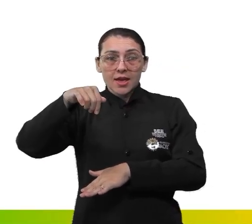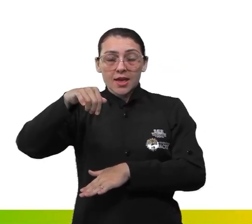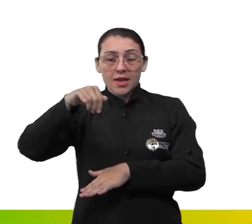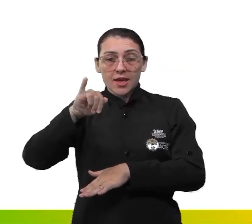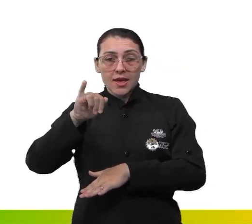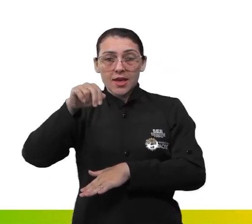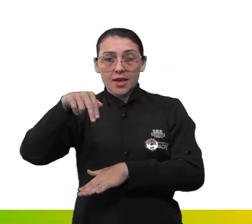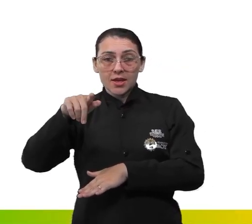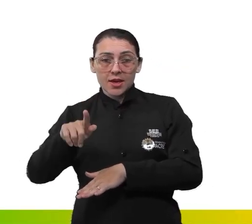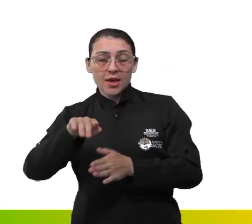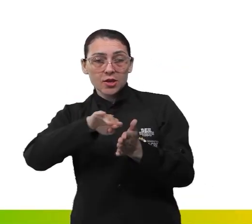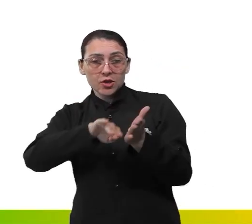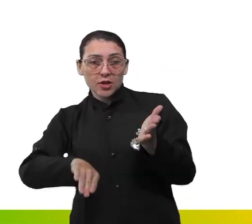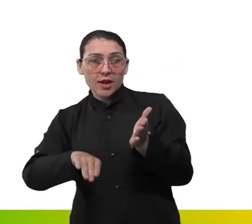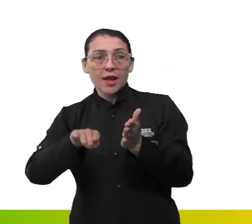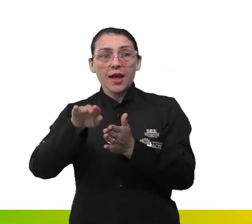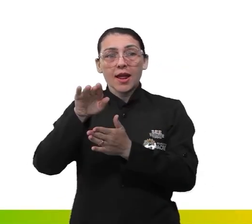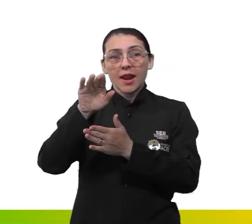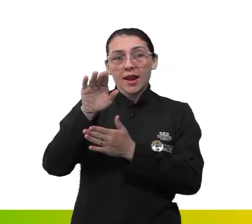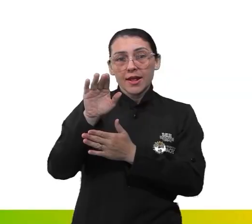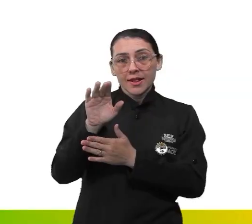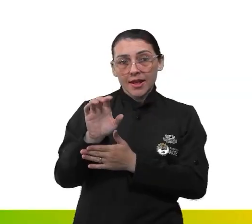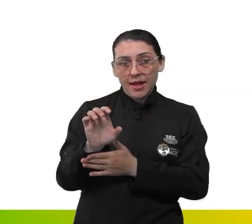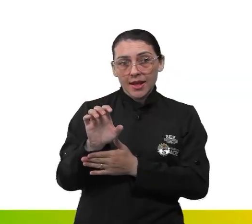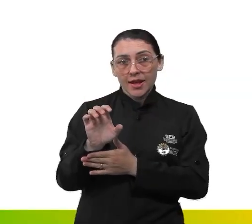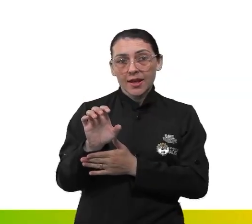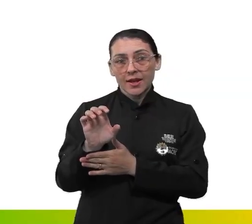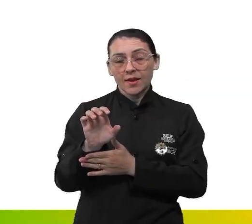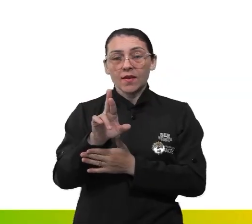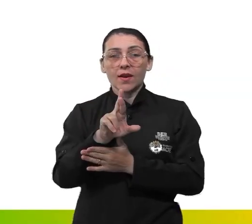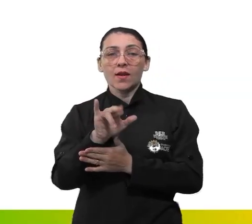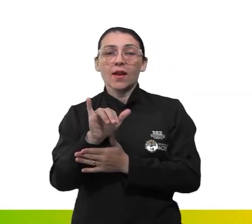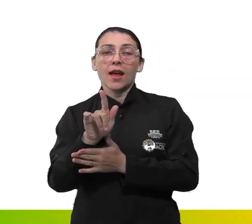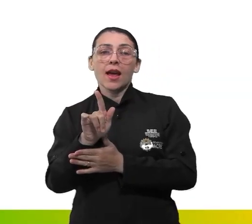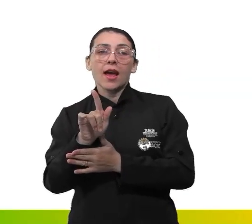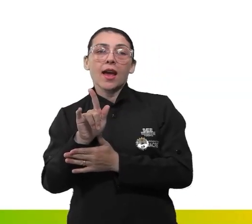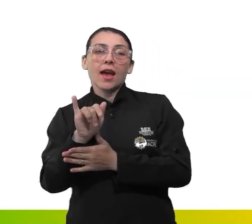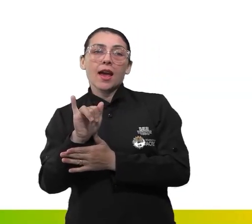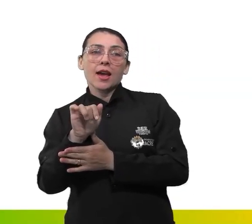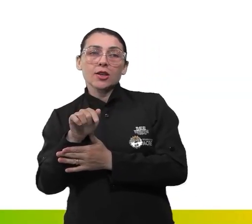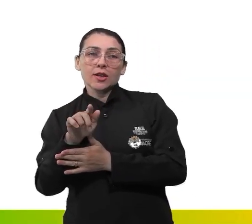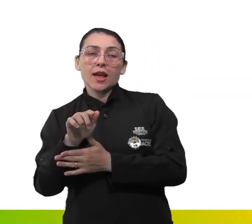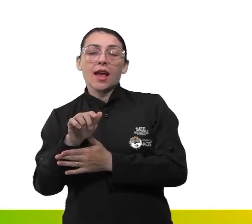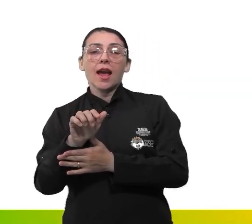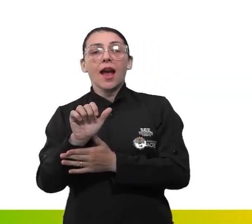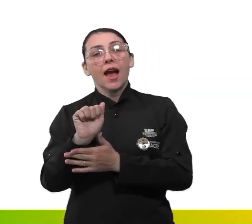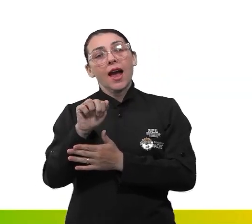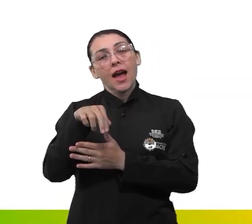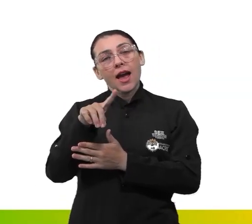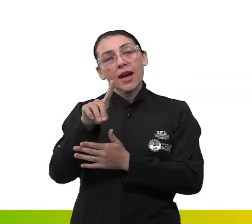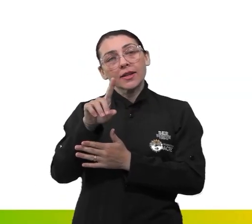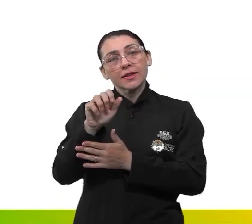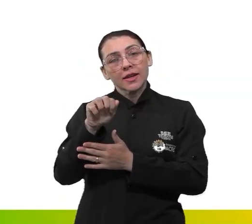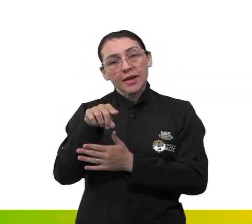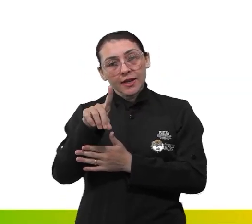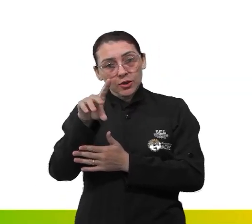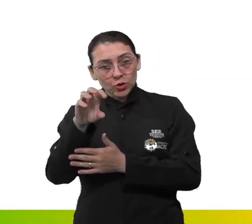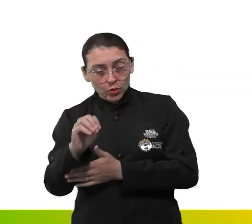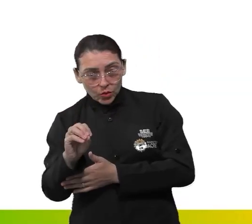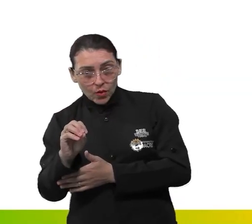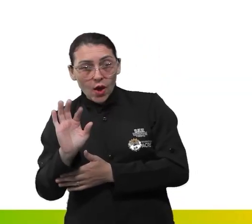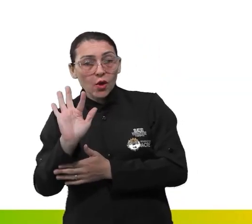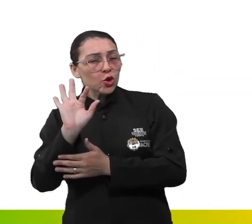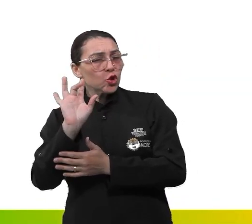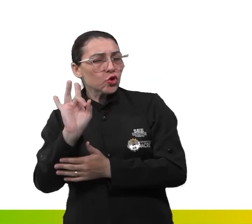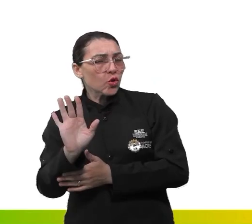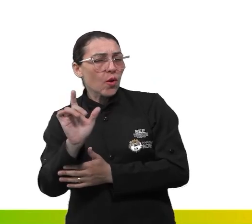tirar a letra E, no caso vai ficar riding, né? Nesse caso aqui, andando. O próximo verbo